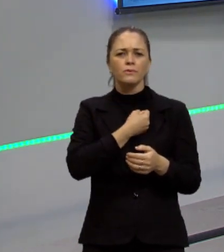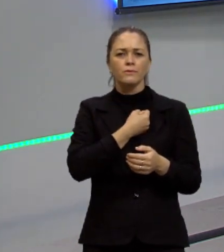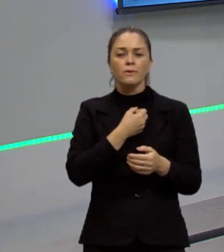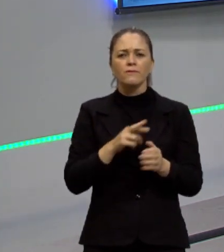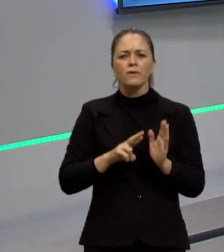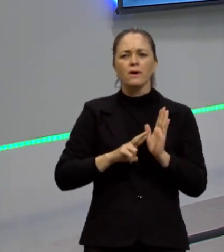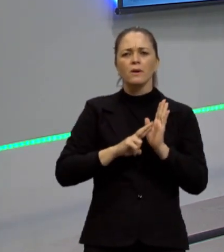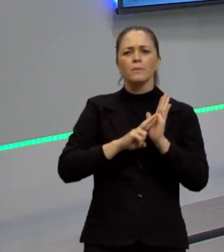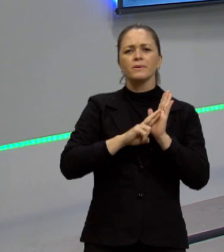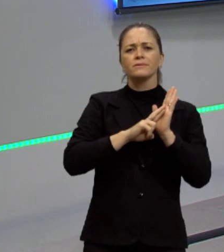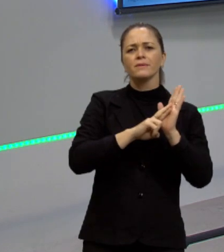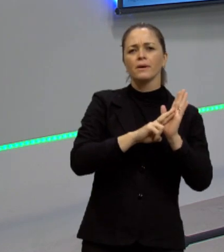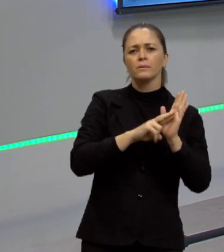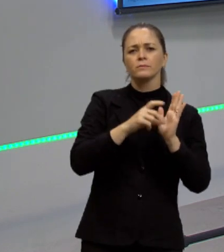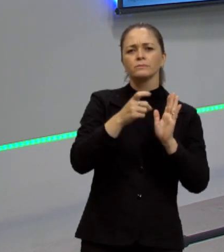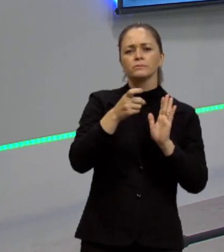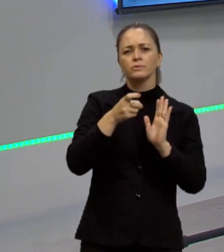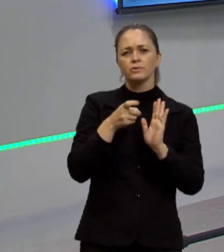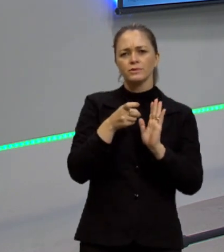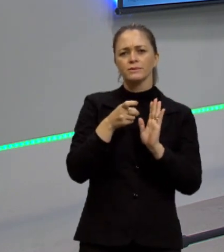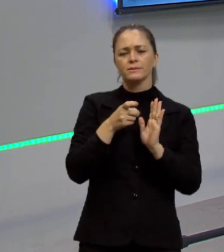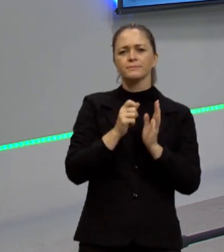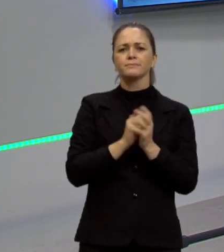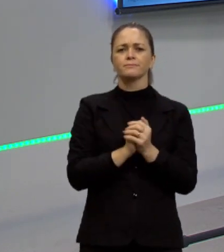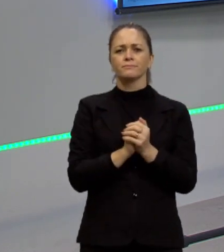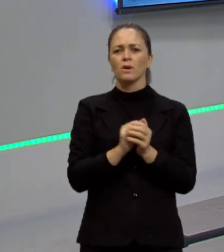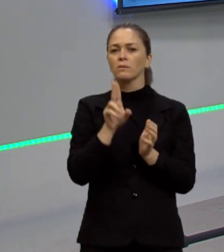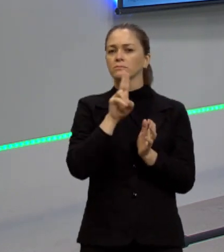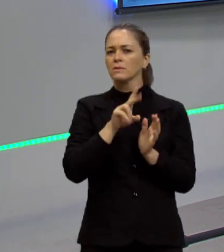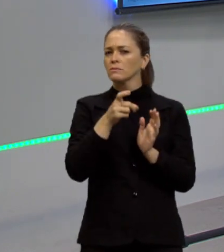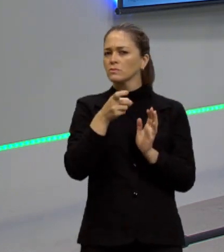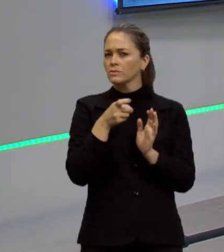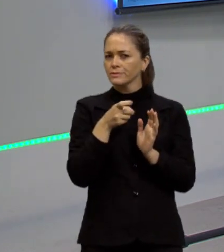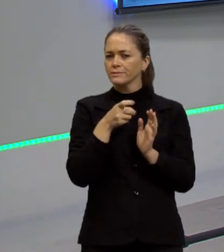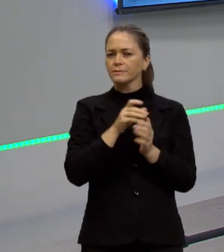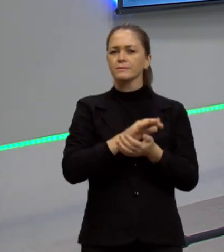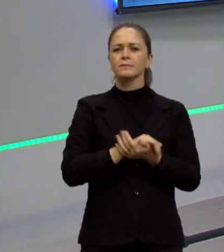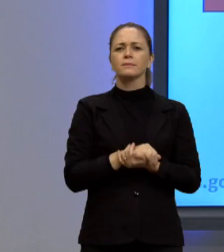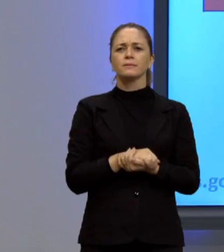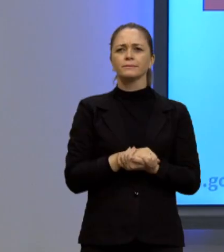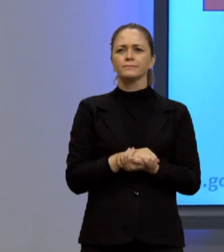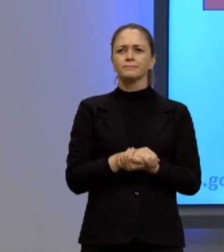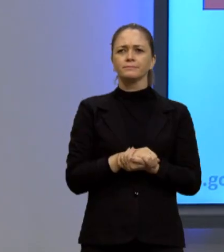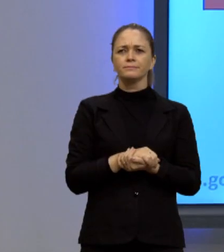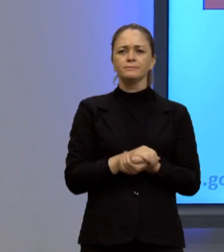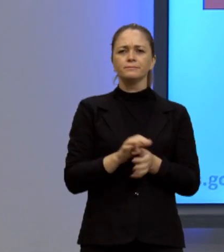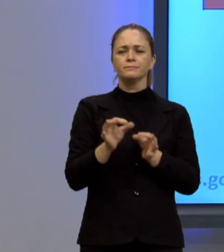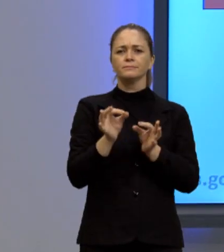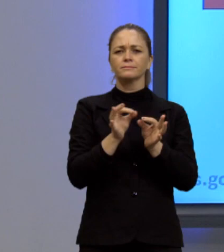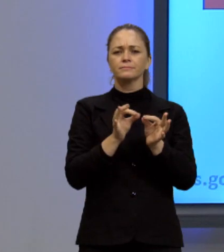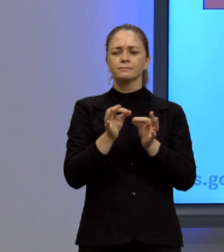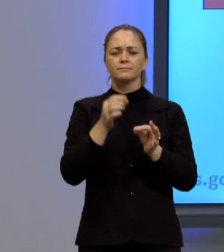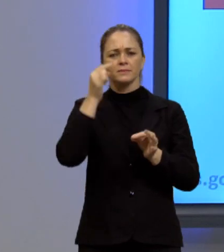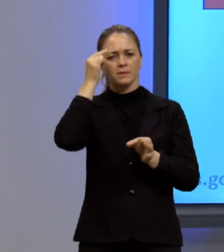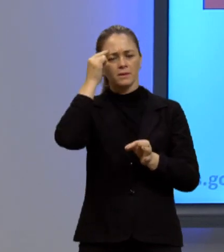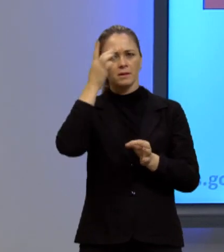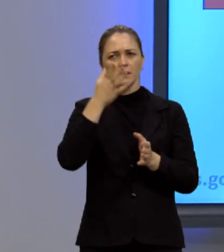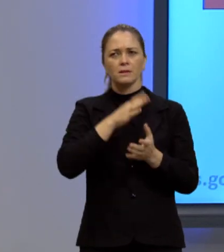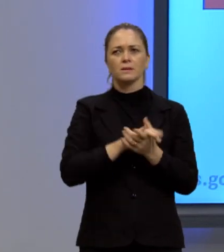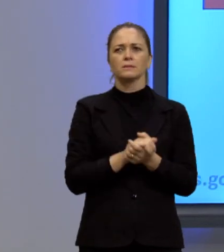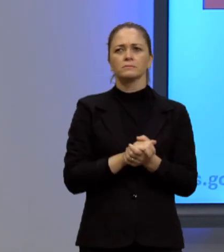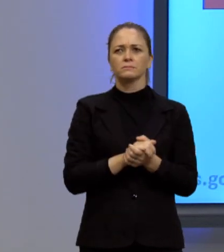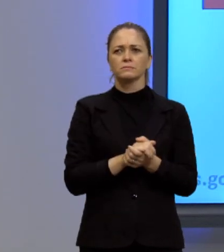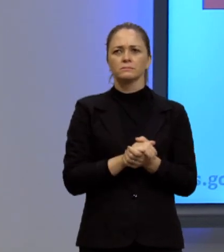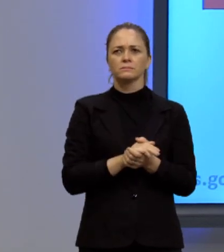qualquer, nós chamamos, no caso aqui, de x. Certo? Eu organizo o meu pensamento desta forma, de chamar